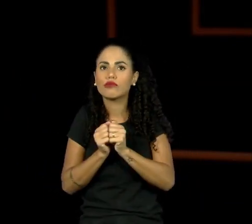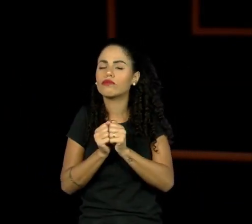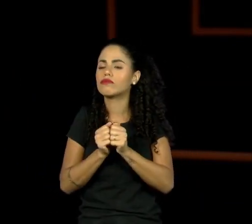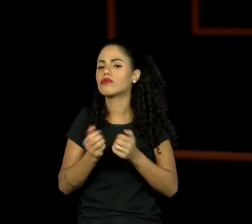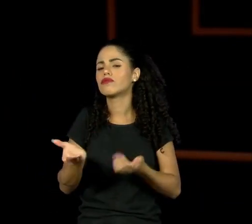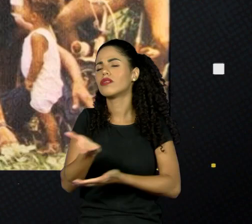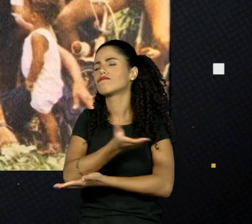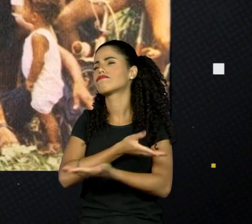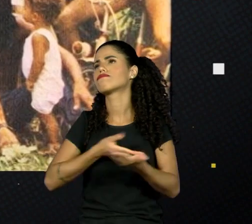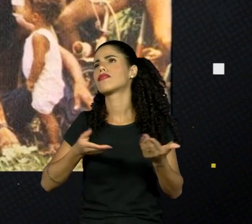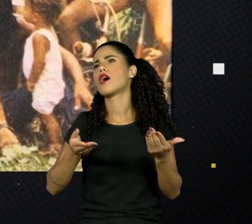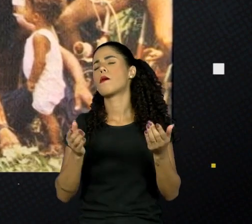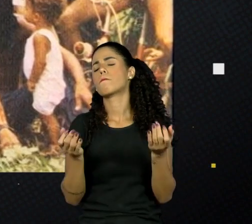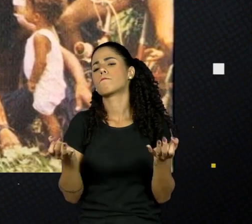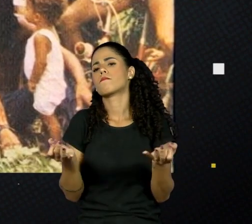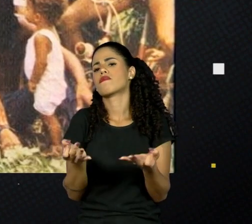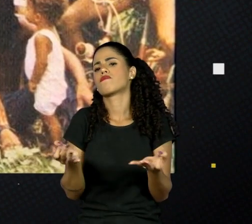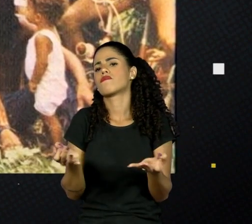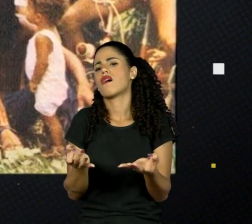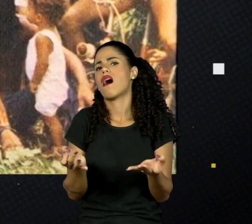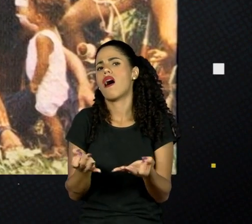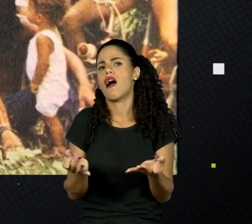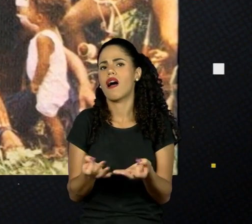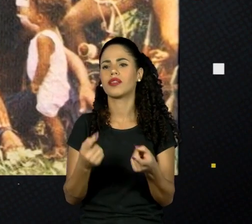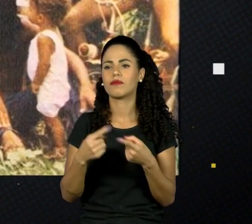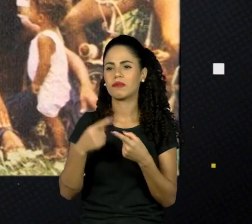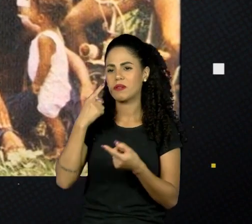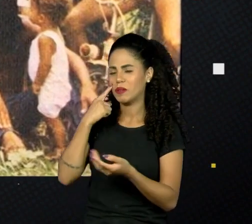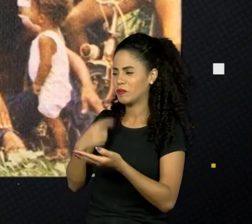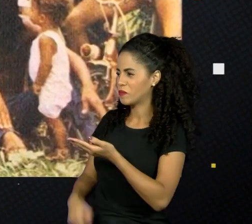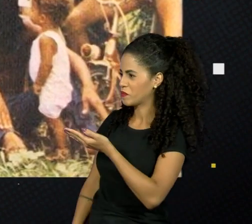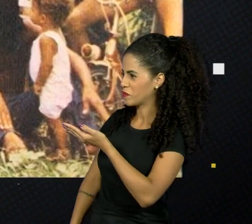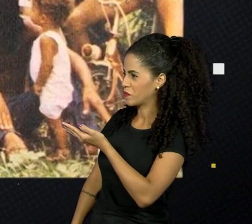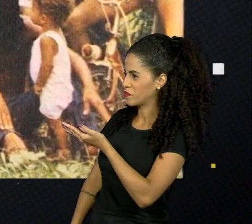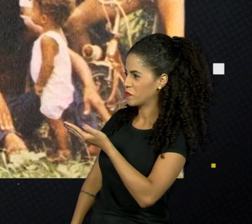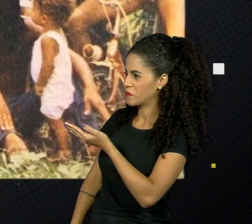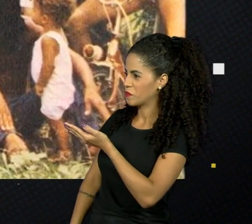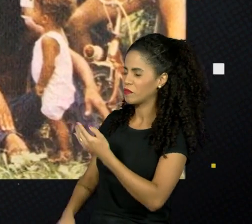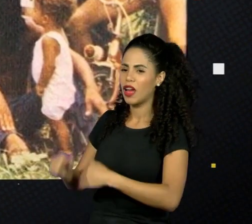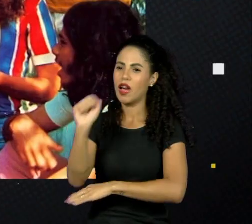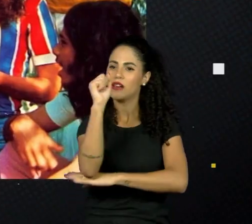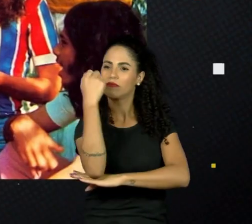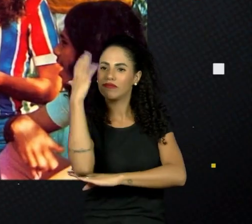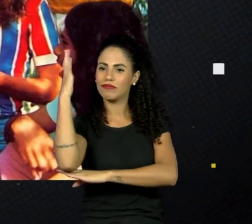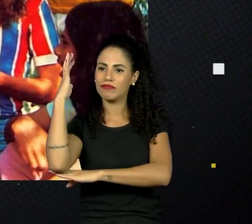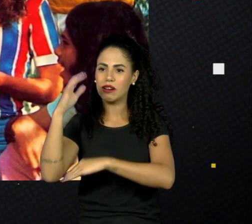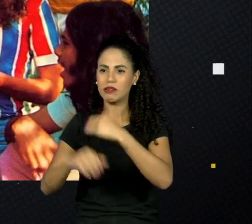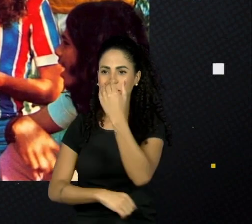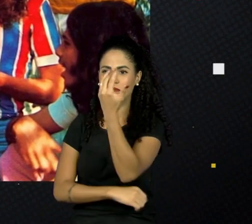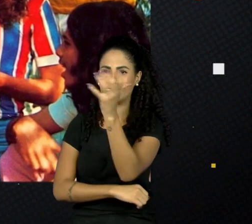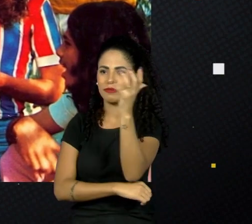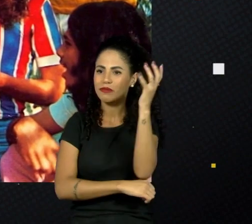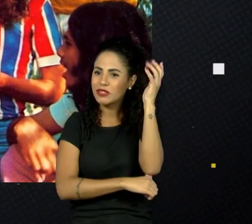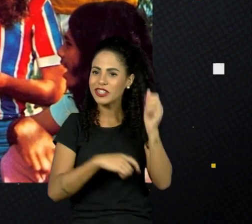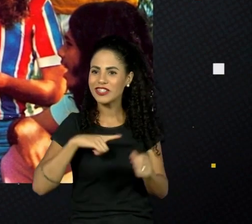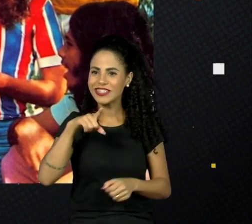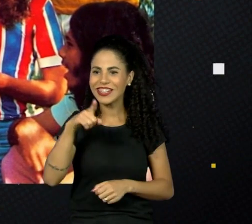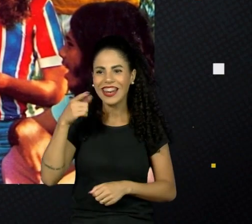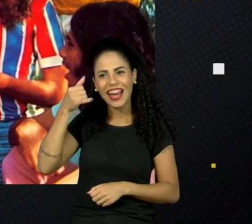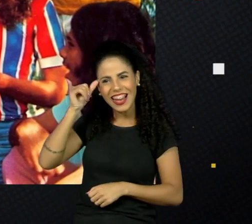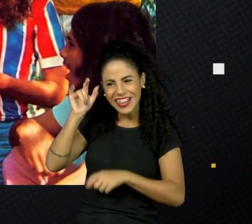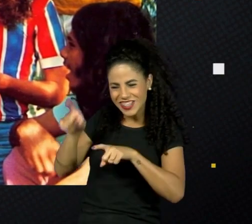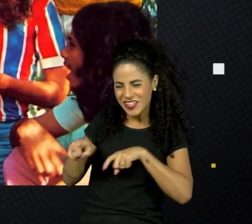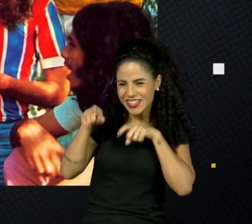no meio de um cenário de pé de laranja, pé de genipapo, carambola, manga. Eu me lembro que a